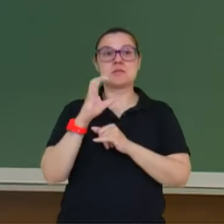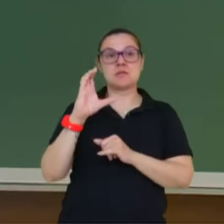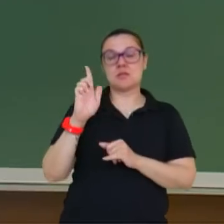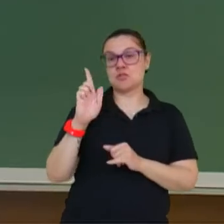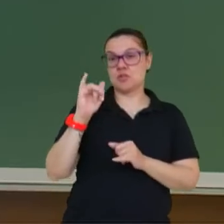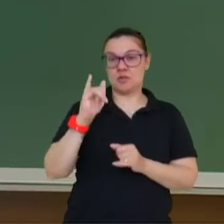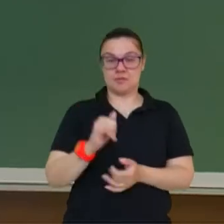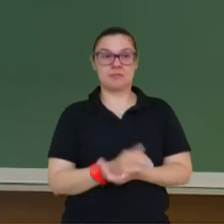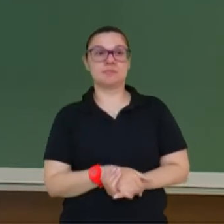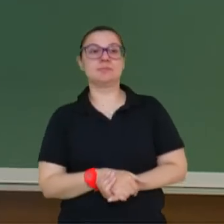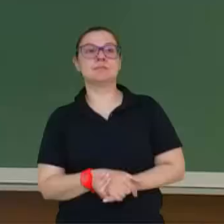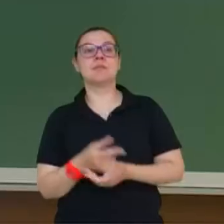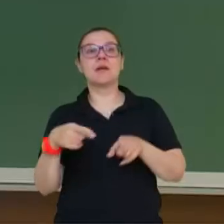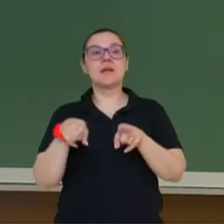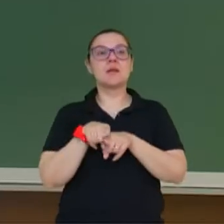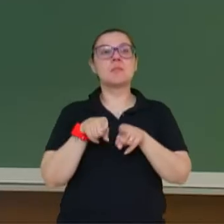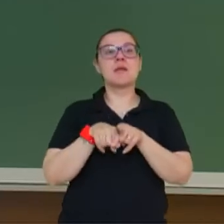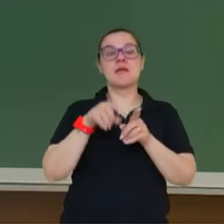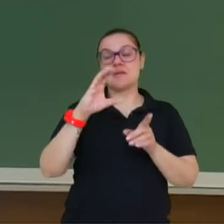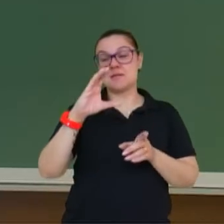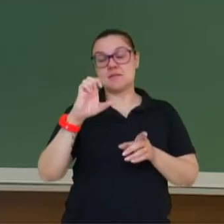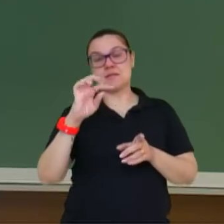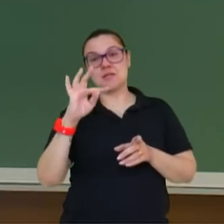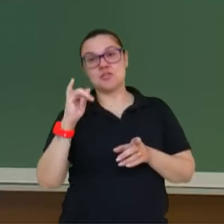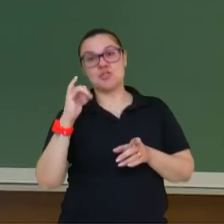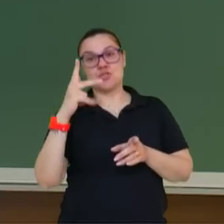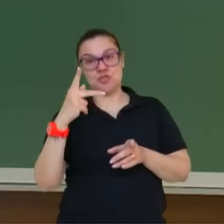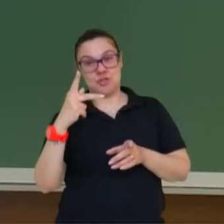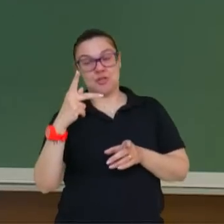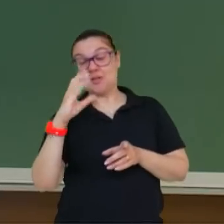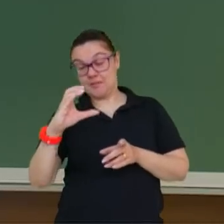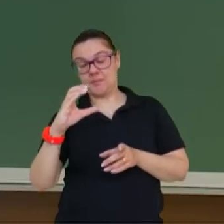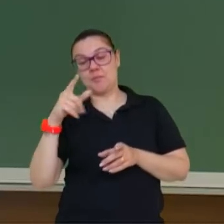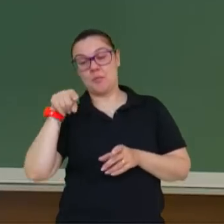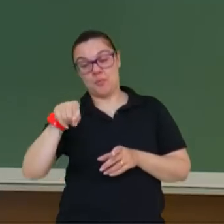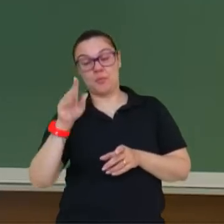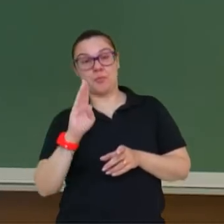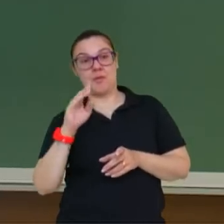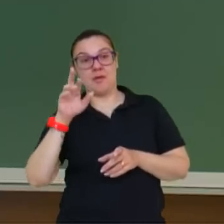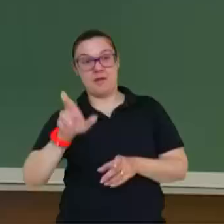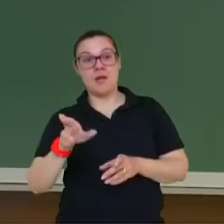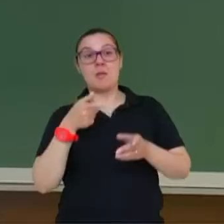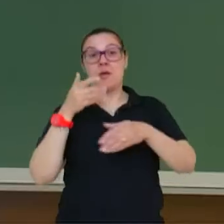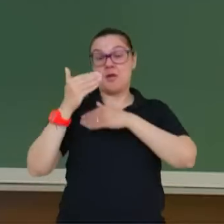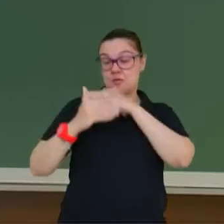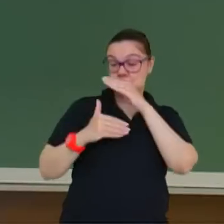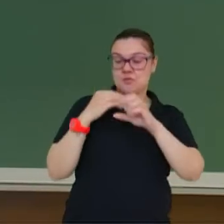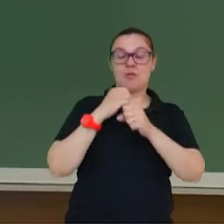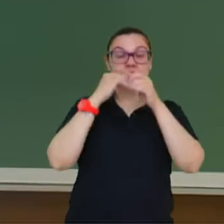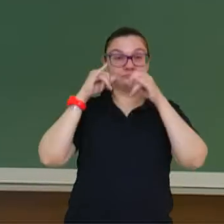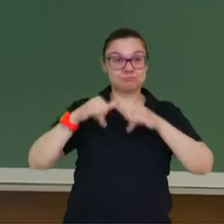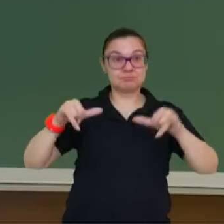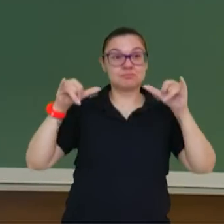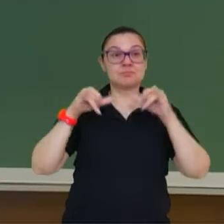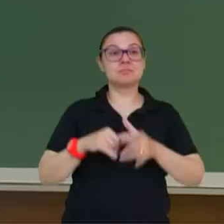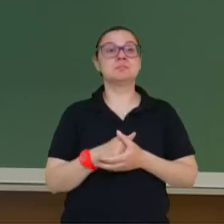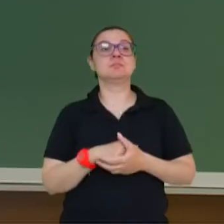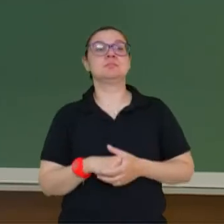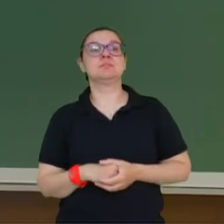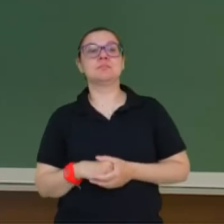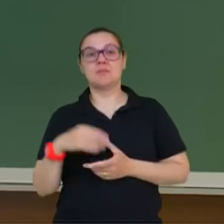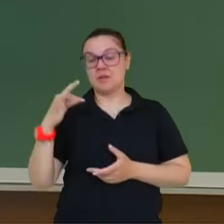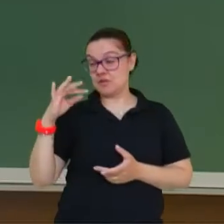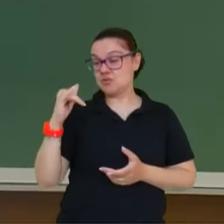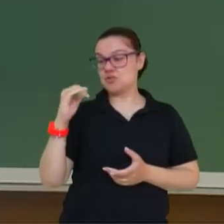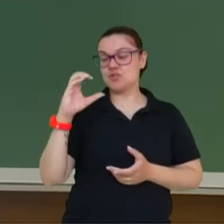e o CETIC.br, Centro Regional para o Desenvolvimento da Sociedade da Informação, a